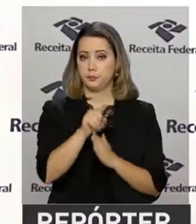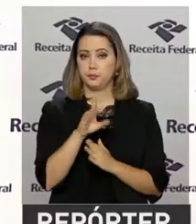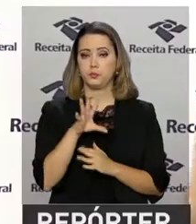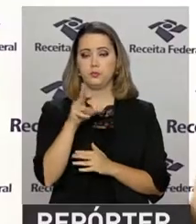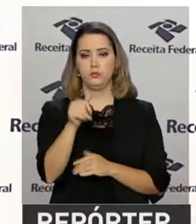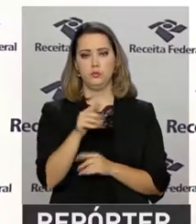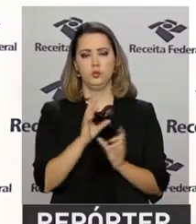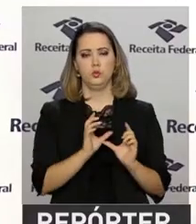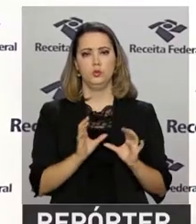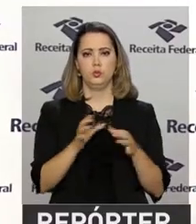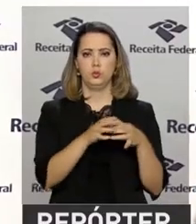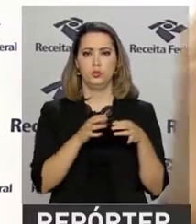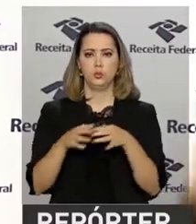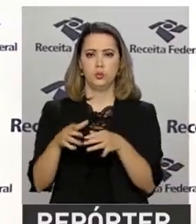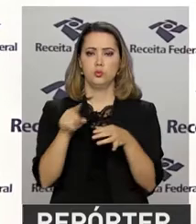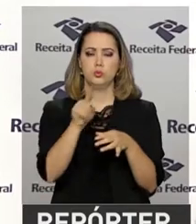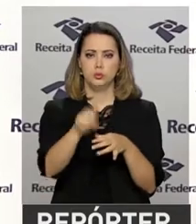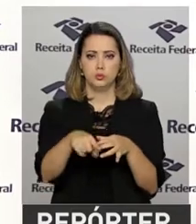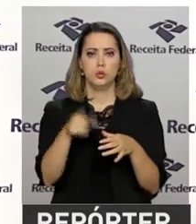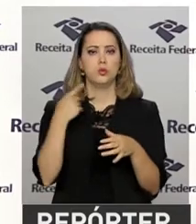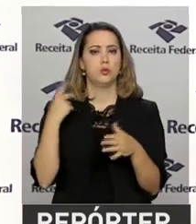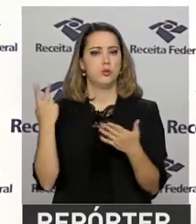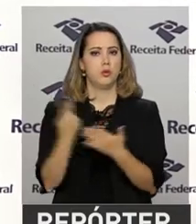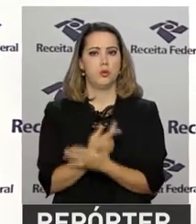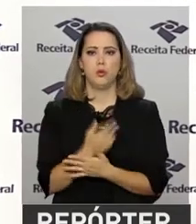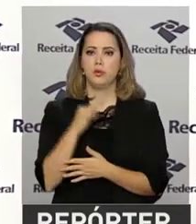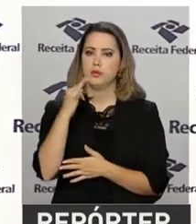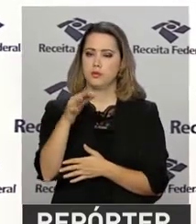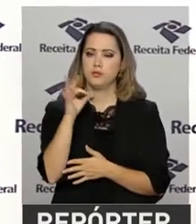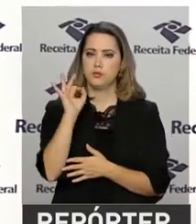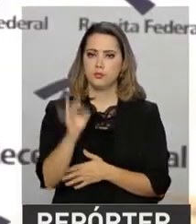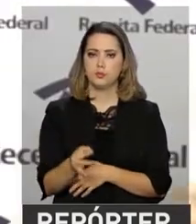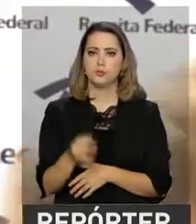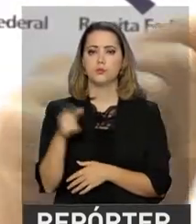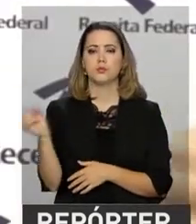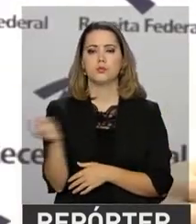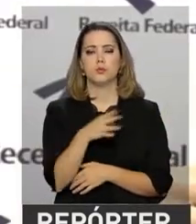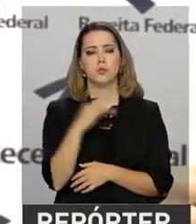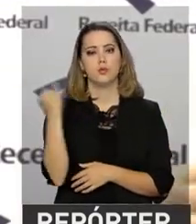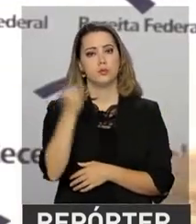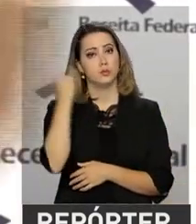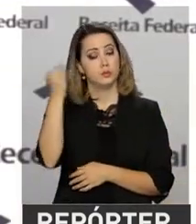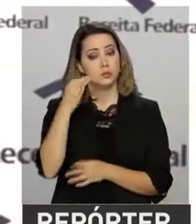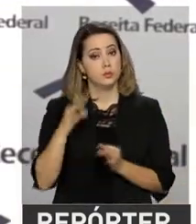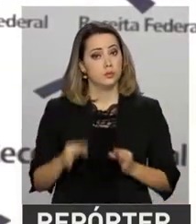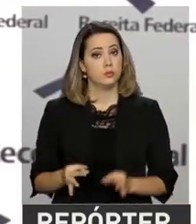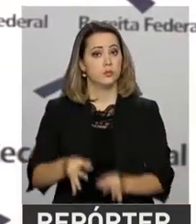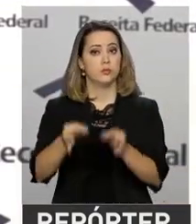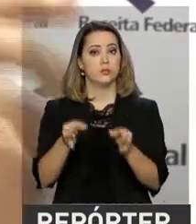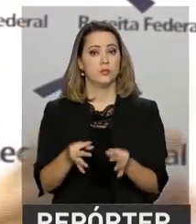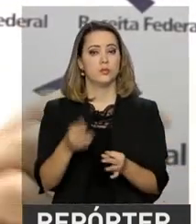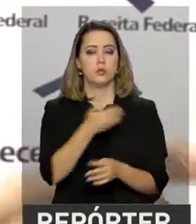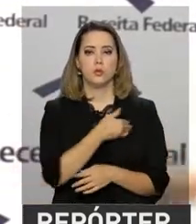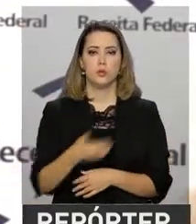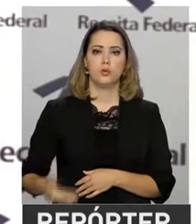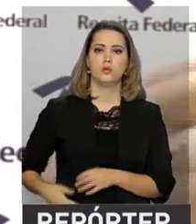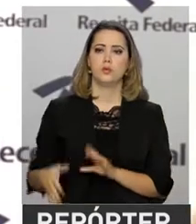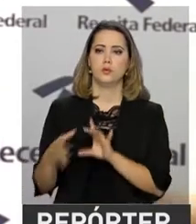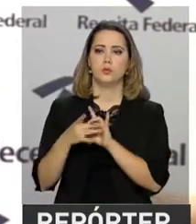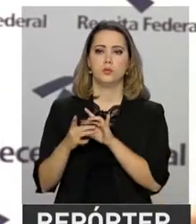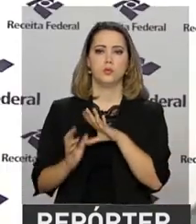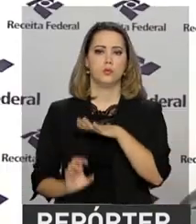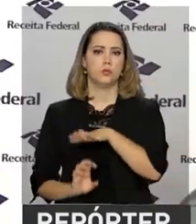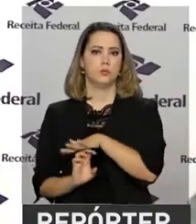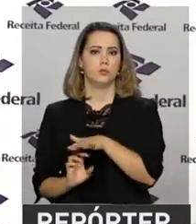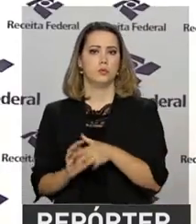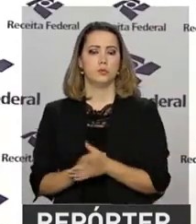todo o setor produtivo é algo irreversível e fundamental para a modernização das atividades e relações do governo com as